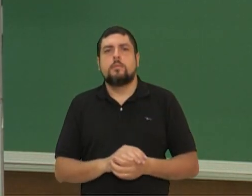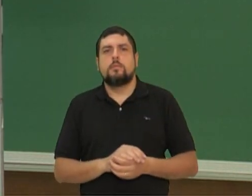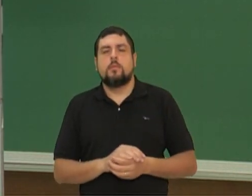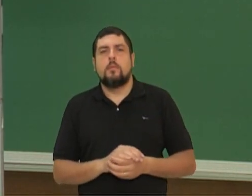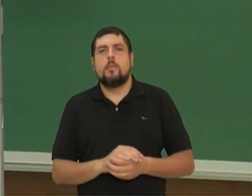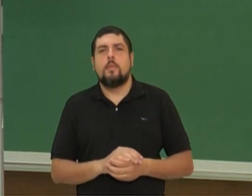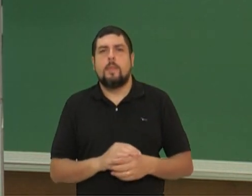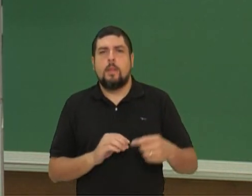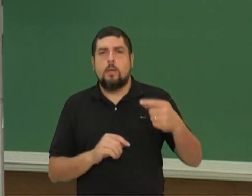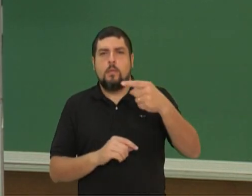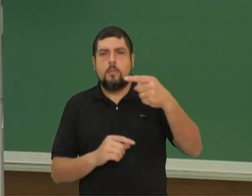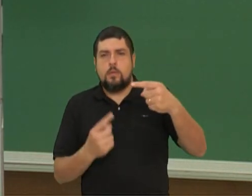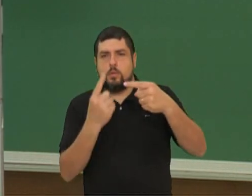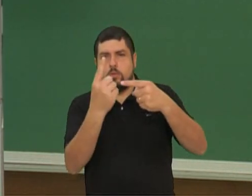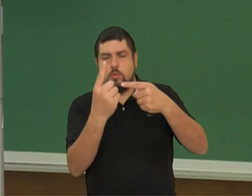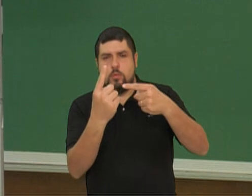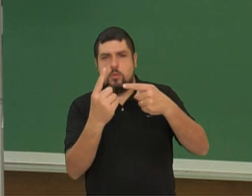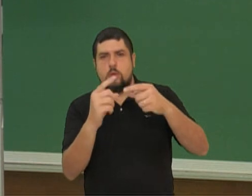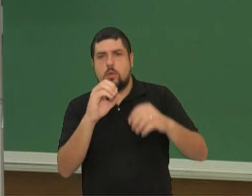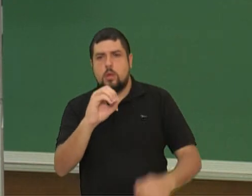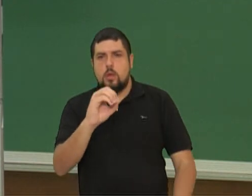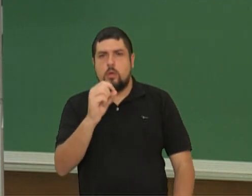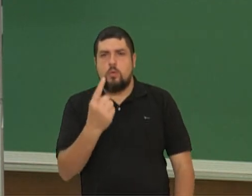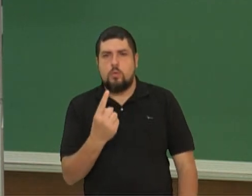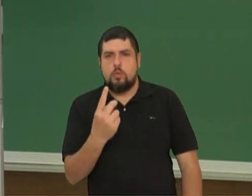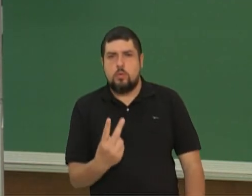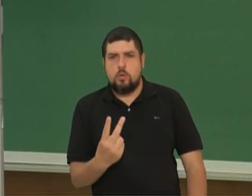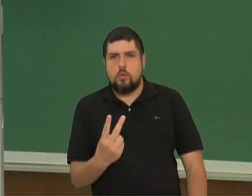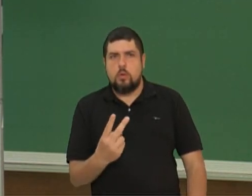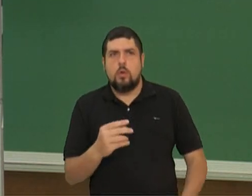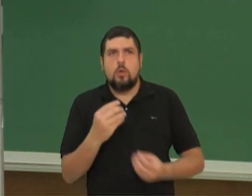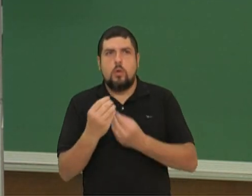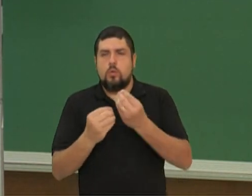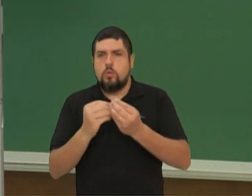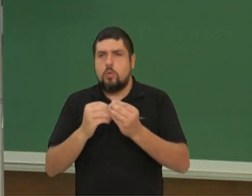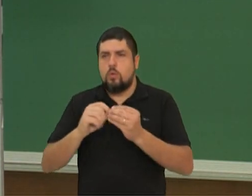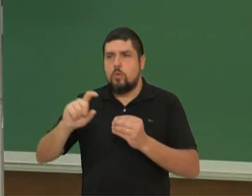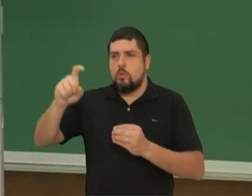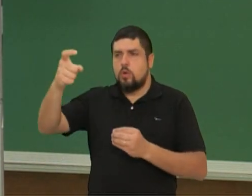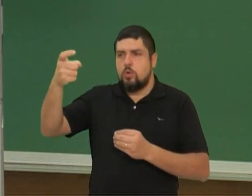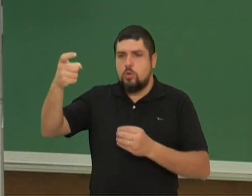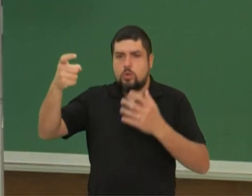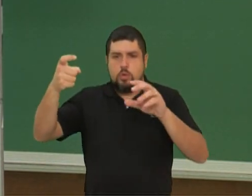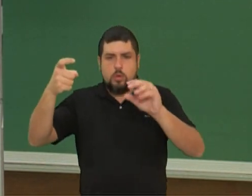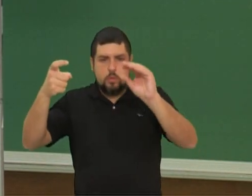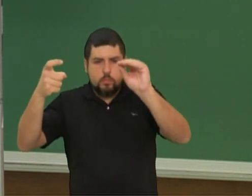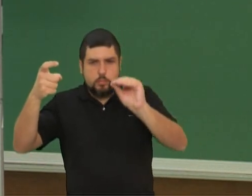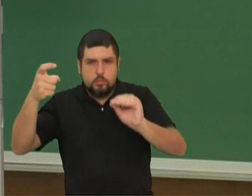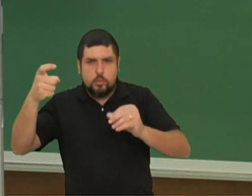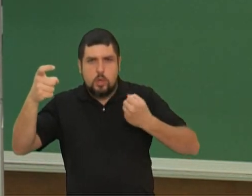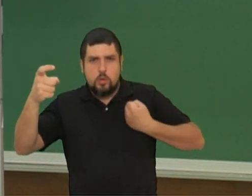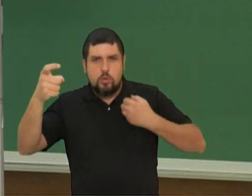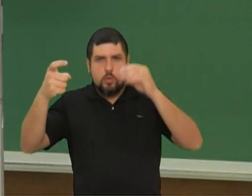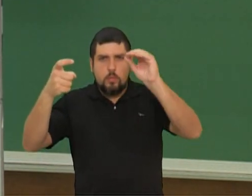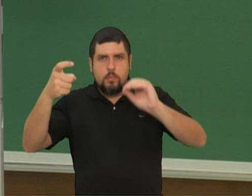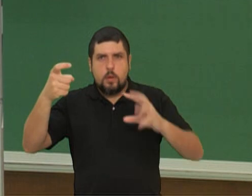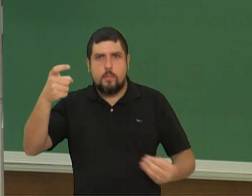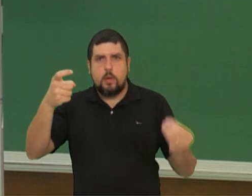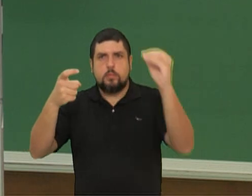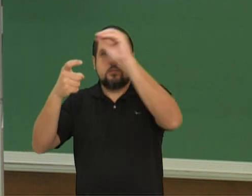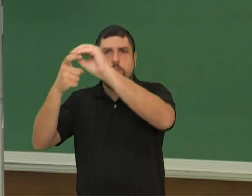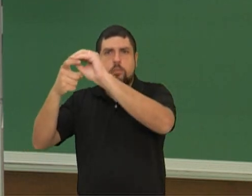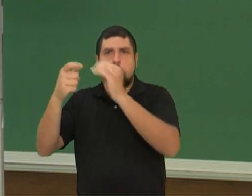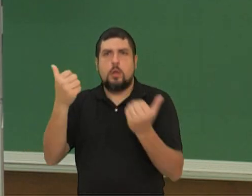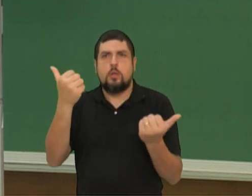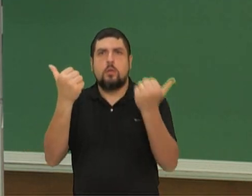de menos 1, 0, 1 e 2, substituindo na função, a gente vai encontrar as imagens,